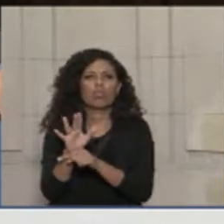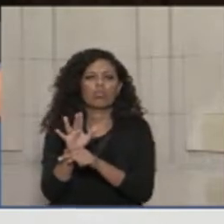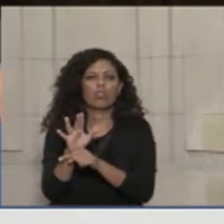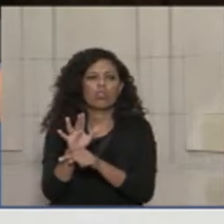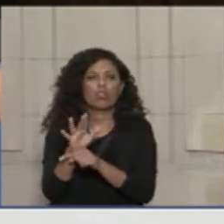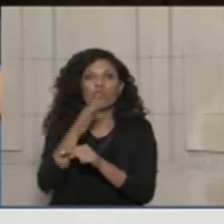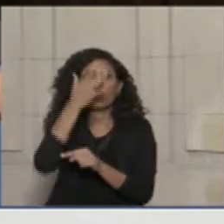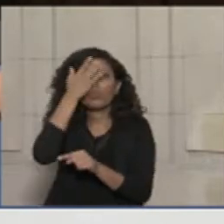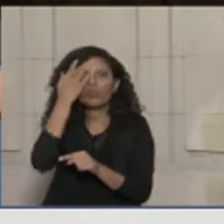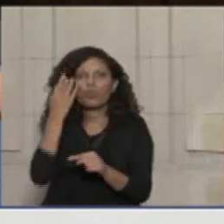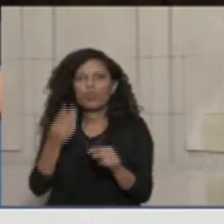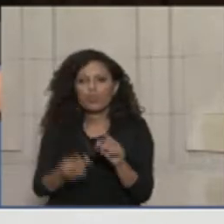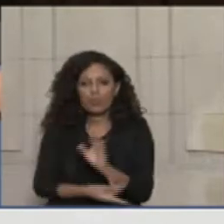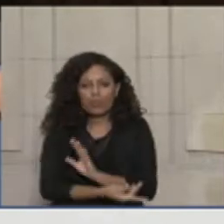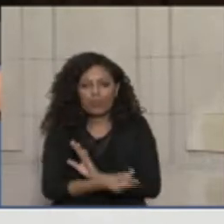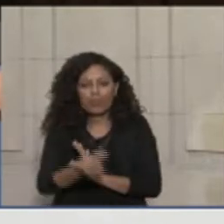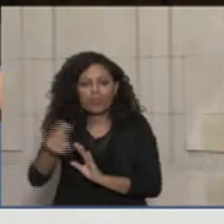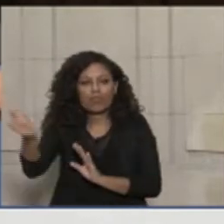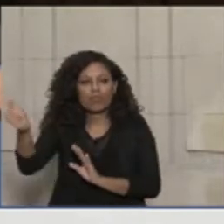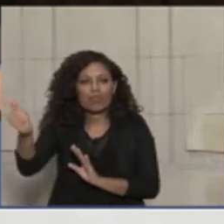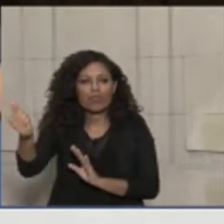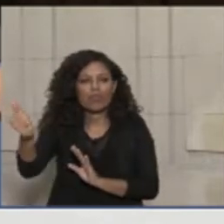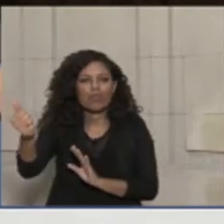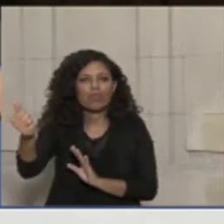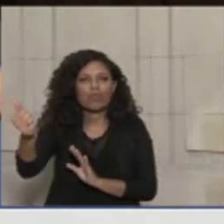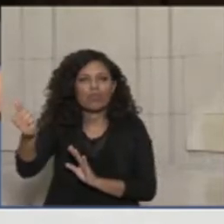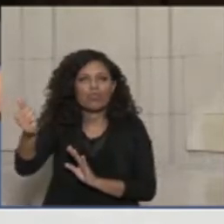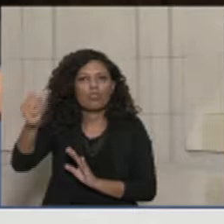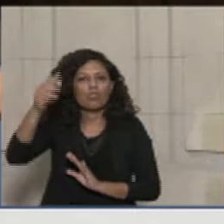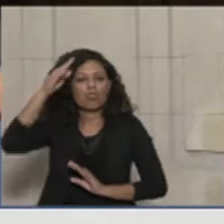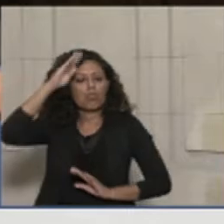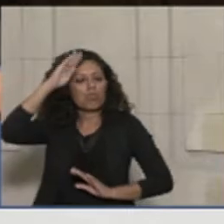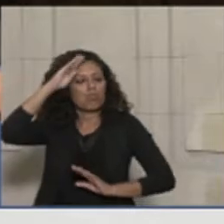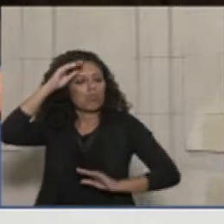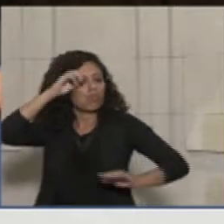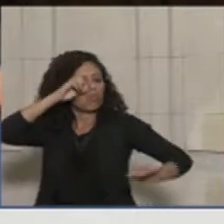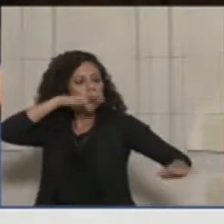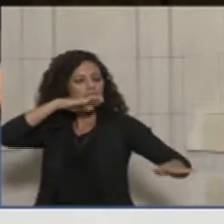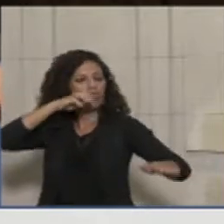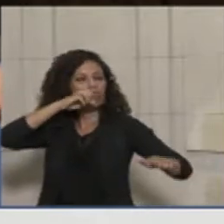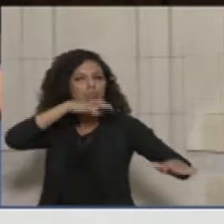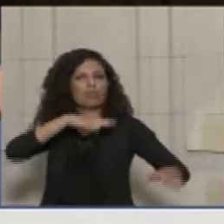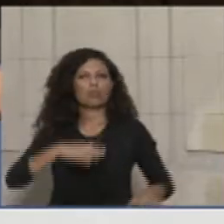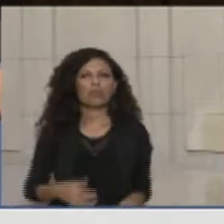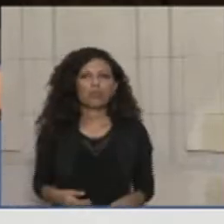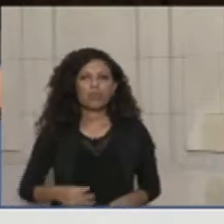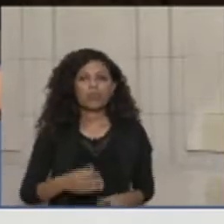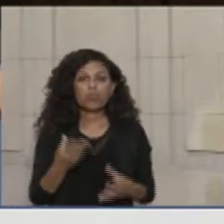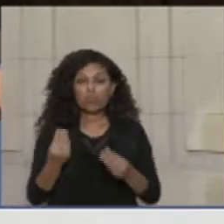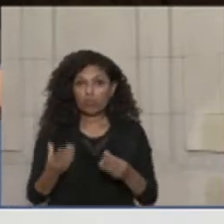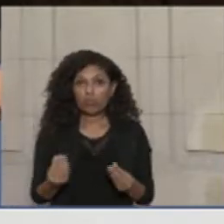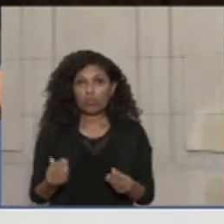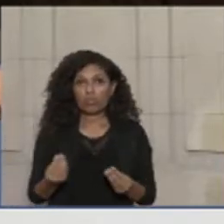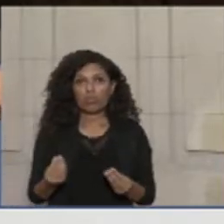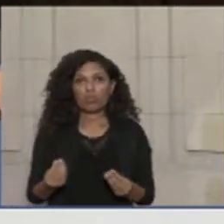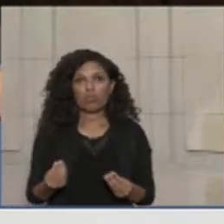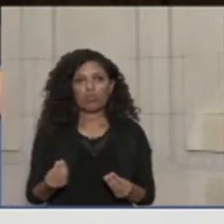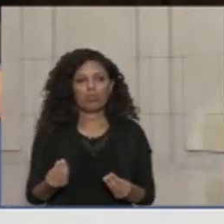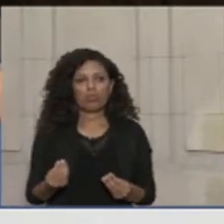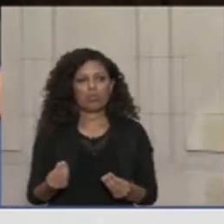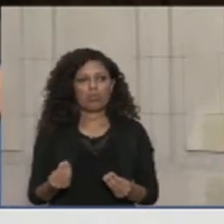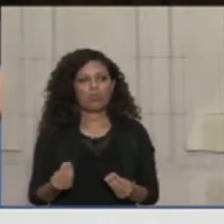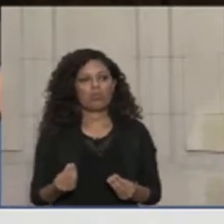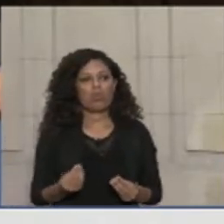àqueles que fugiam da dura repressão. E muitos até não